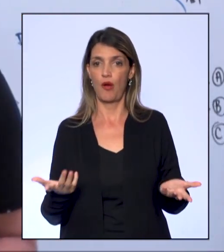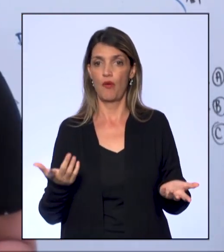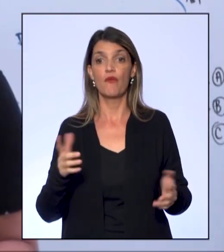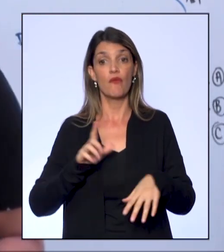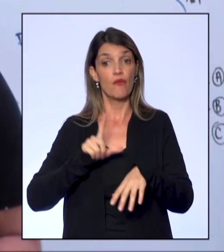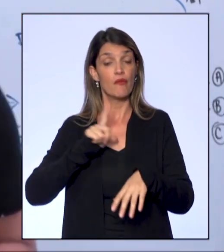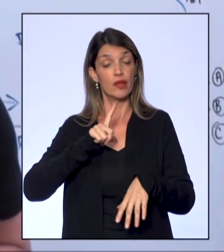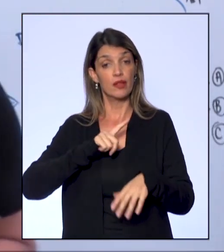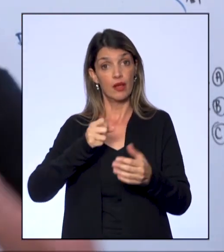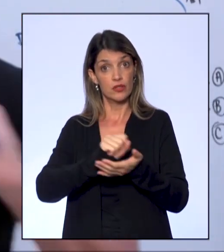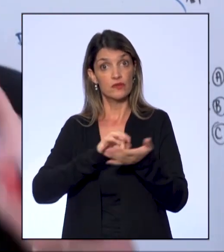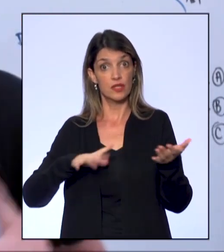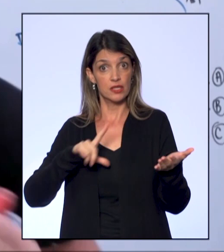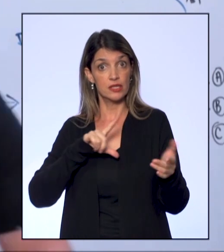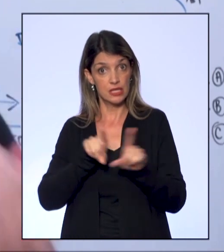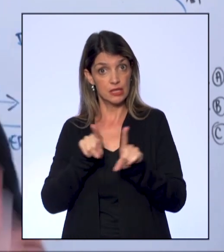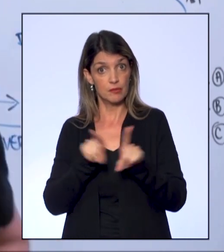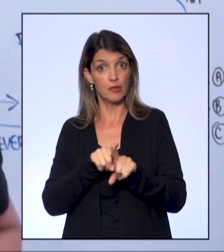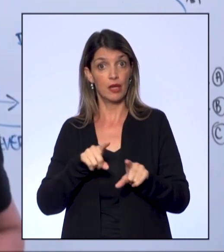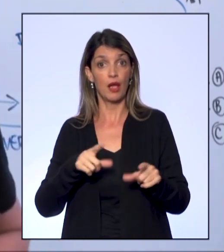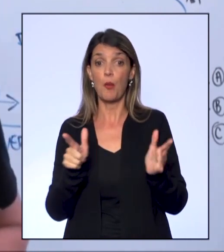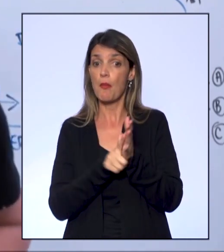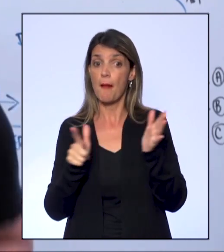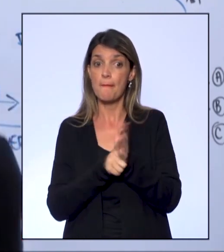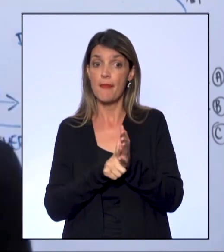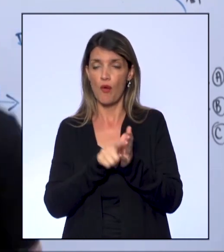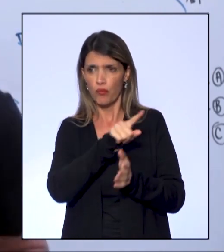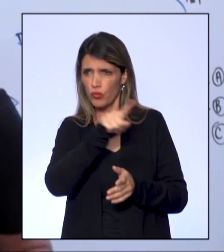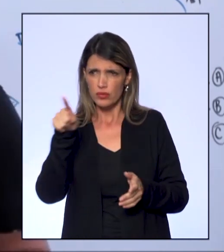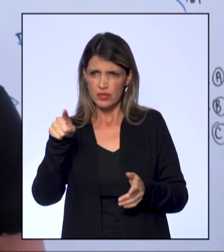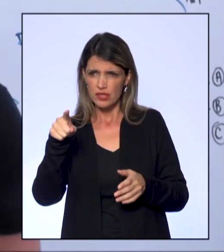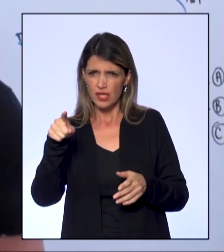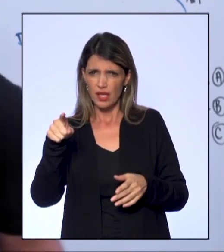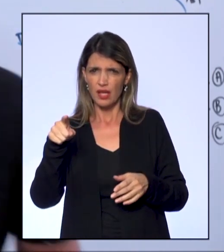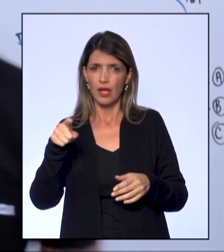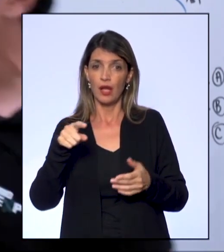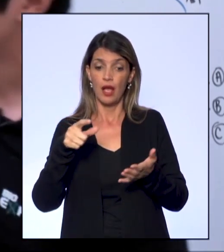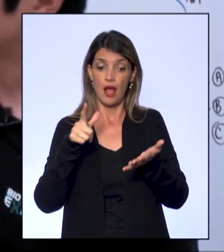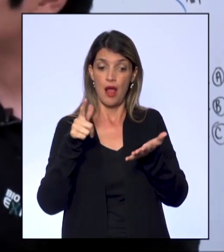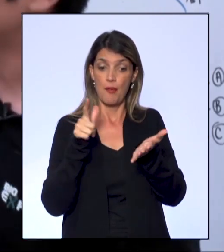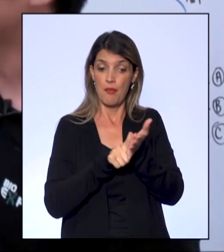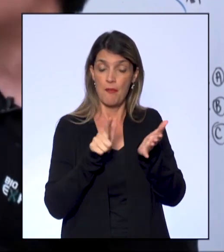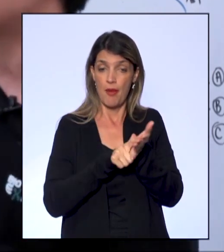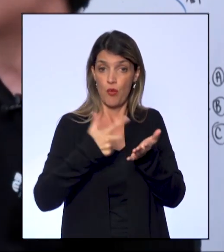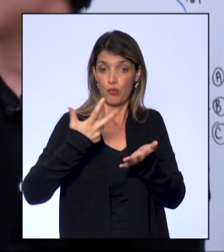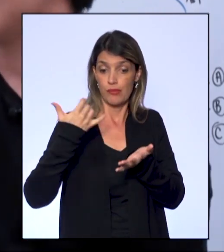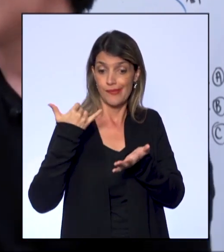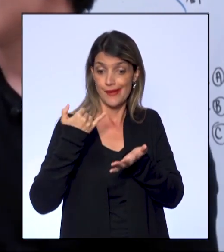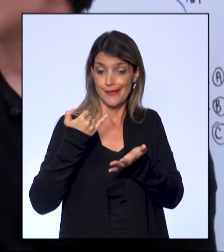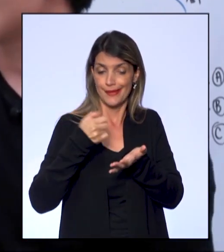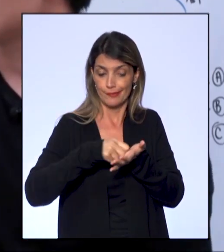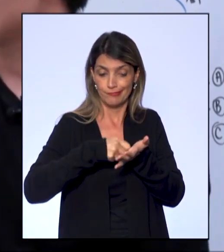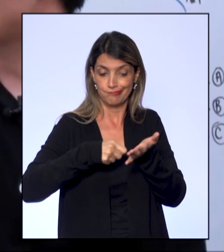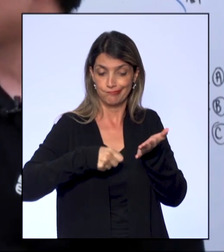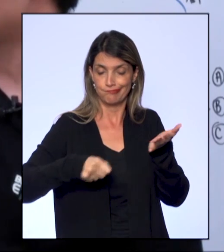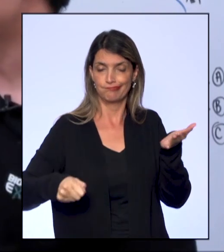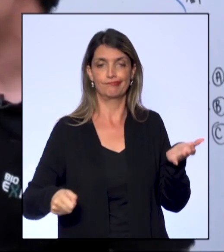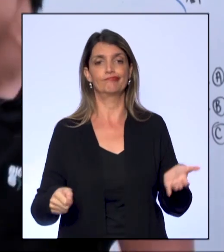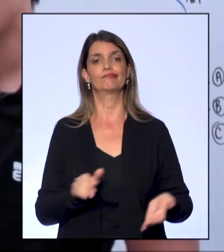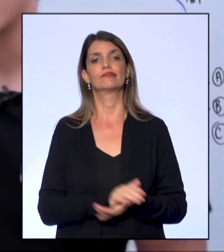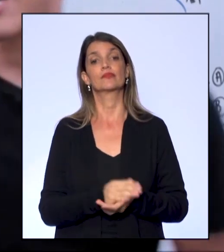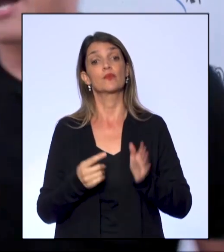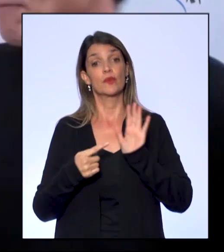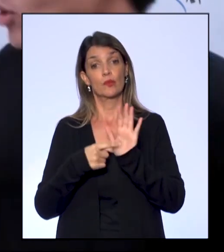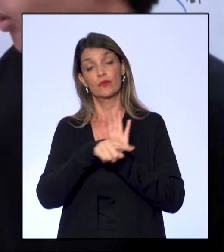tá? Então, pega papel, já tem até tempo. Galera que tá chegando agora, pega papel, pega caneta e bora anotar, bora fazer esses esquemas que eu tô mostrando aqui para